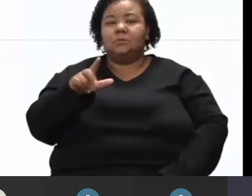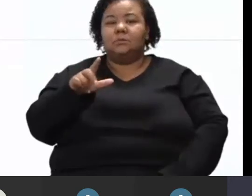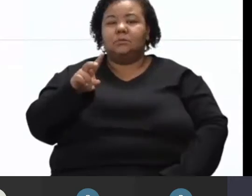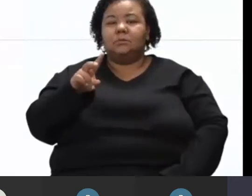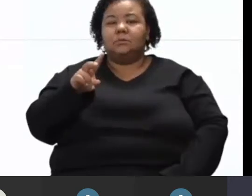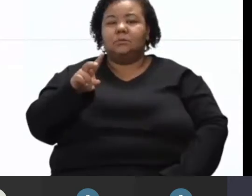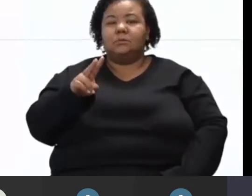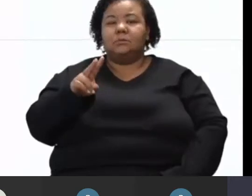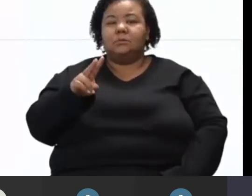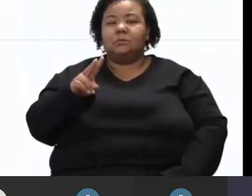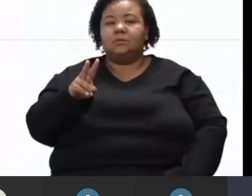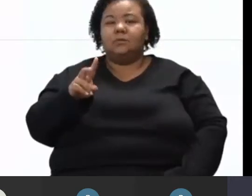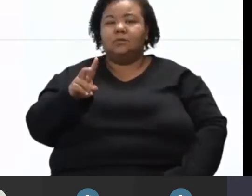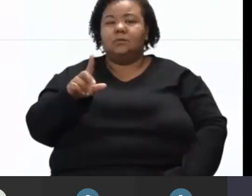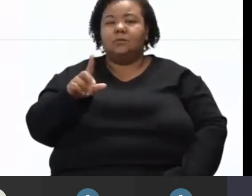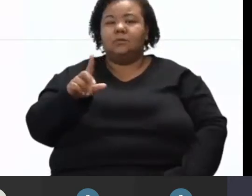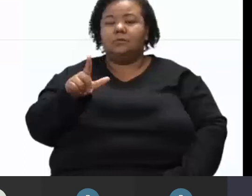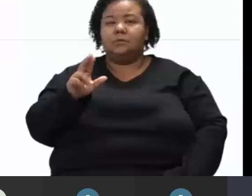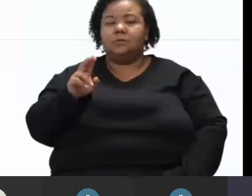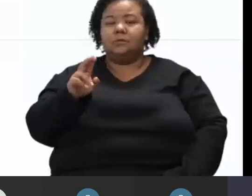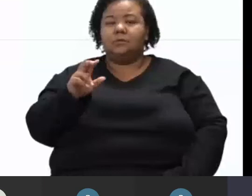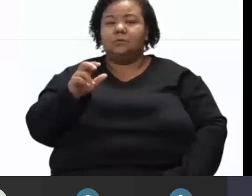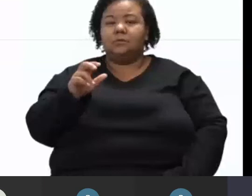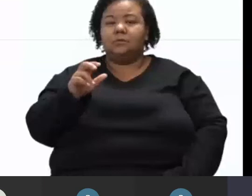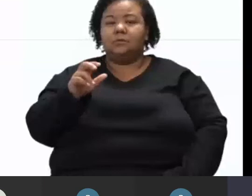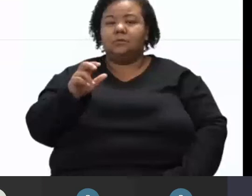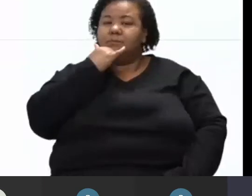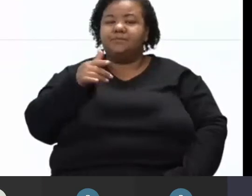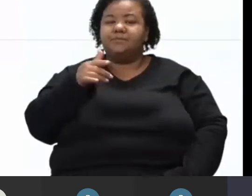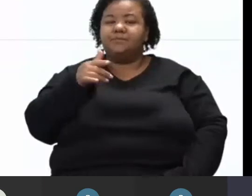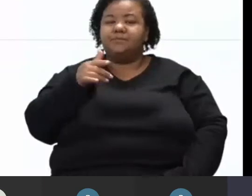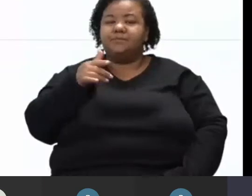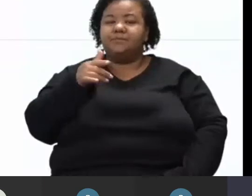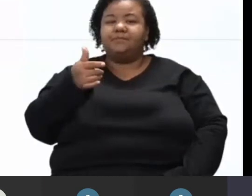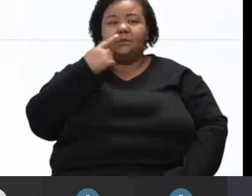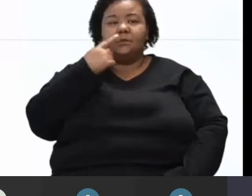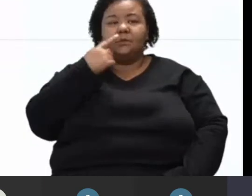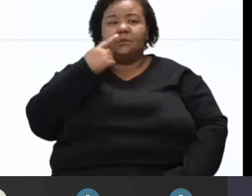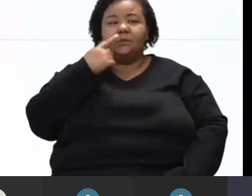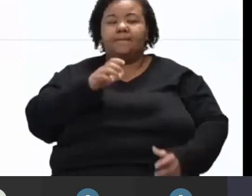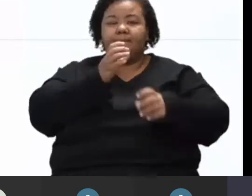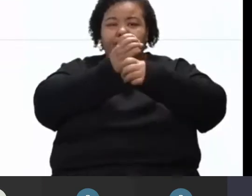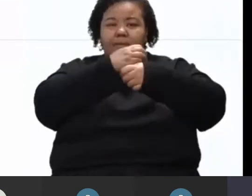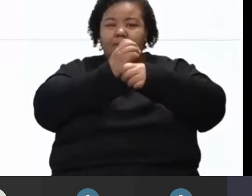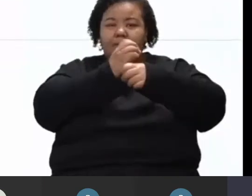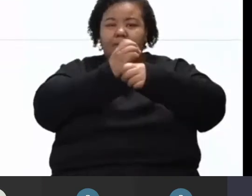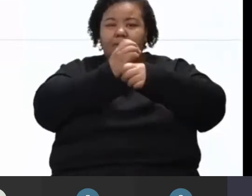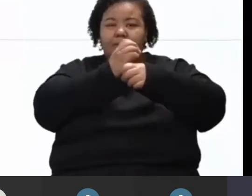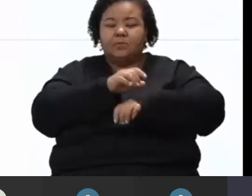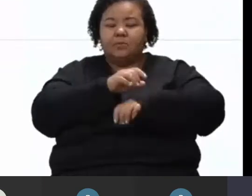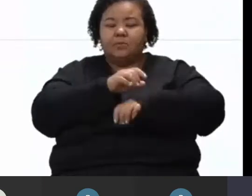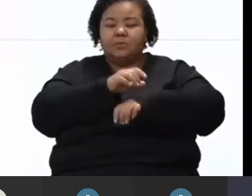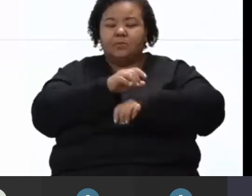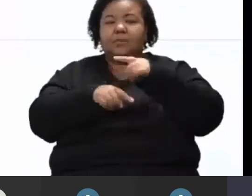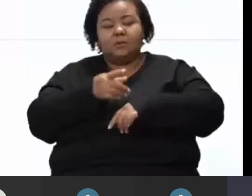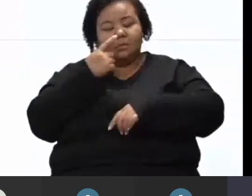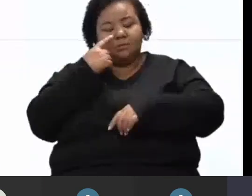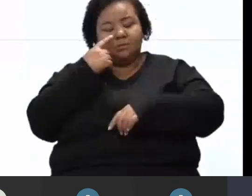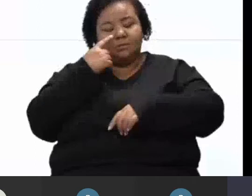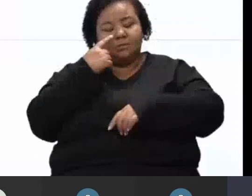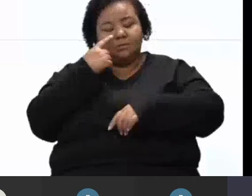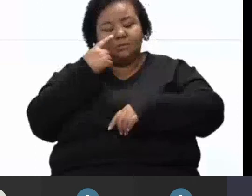pulverulento. E aqui nós temos a análise microscópica. Então, você, depois que viu